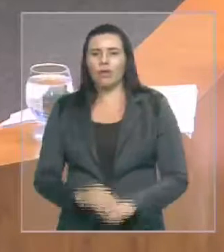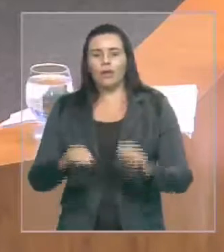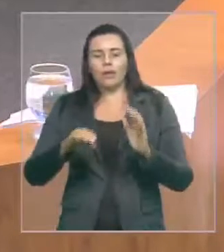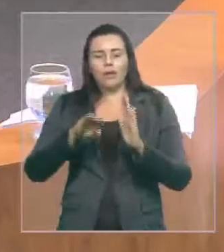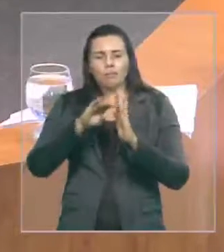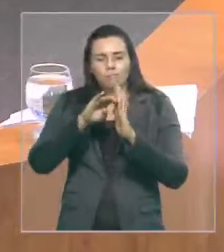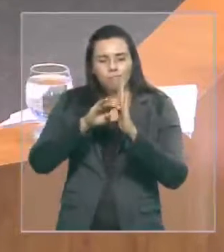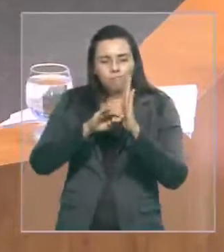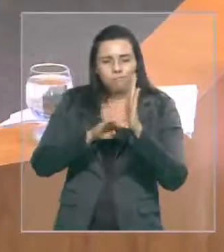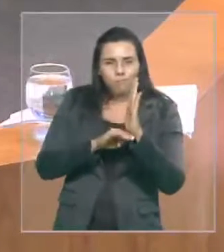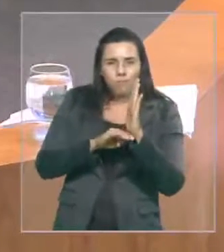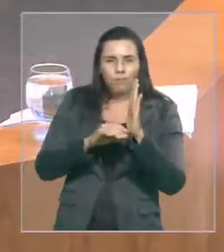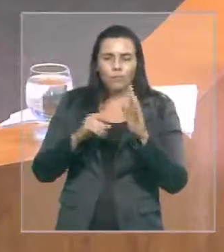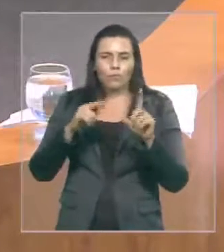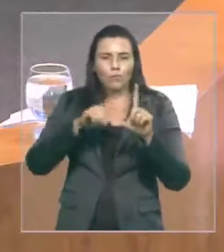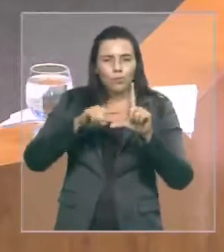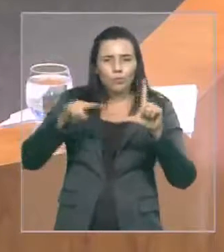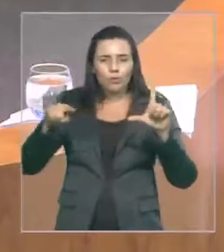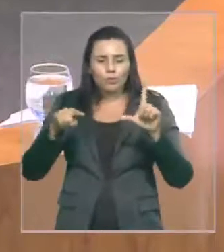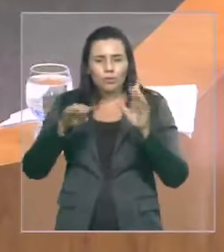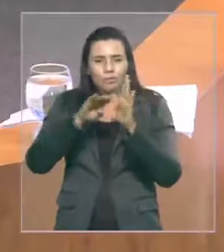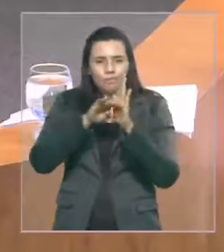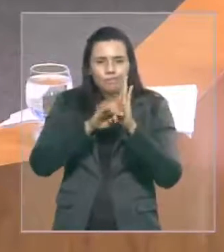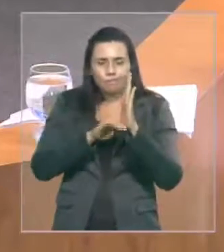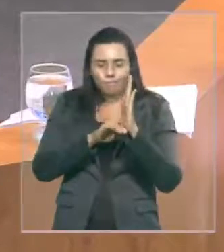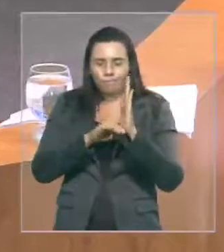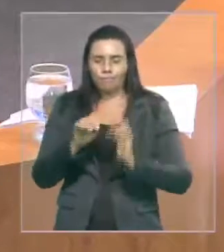com a